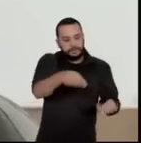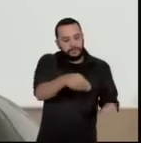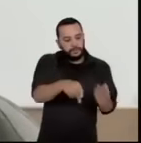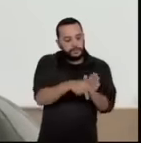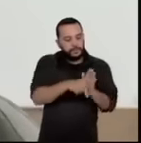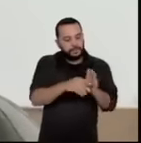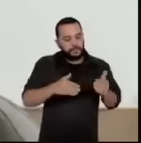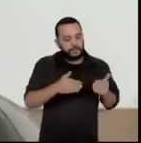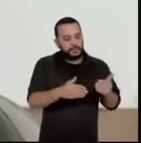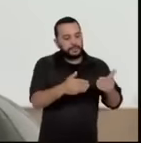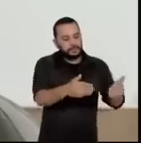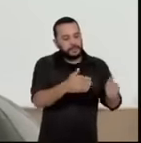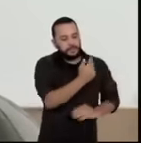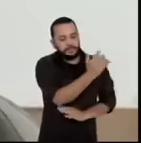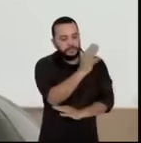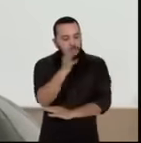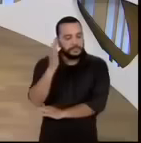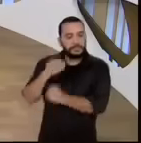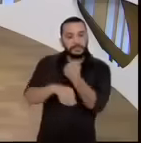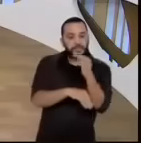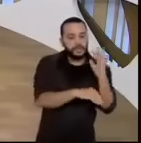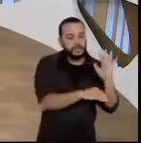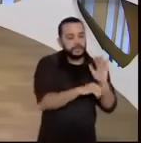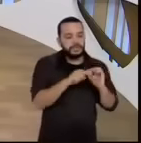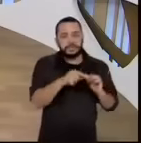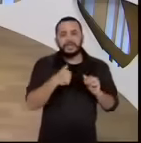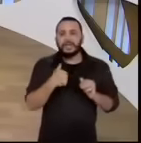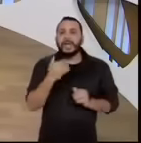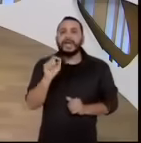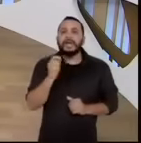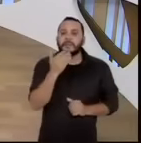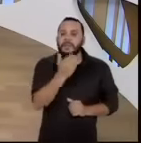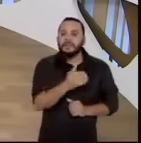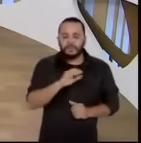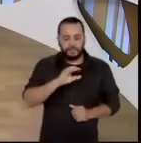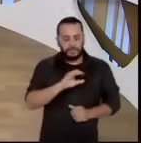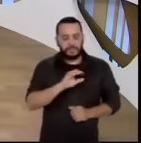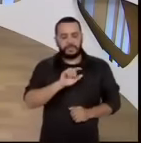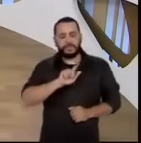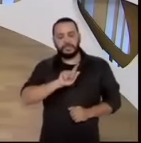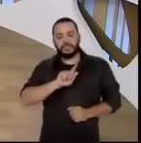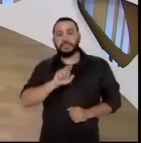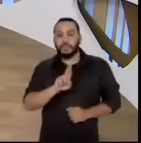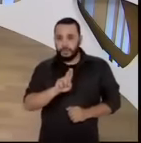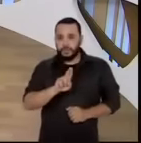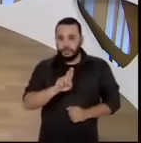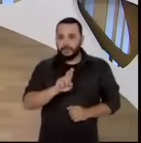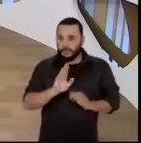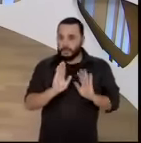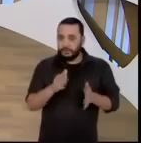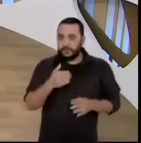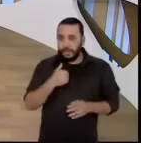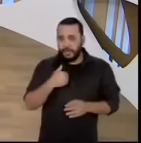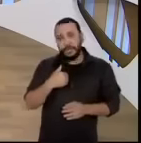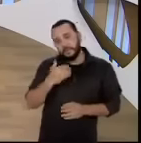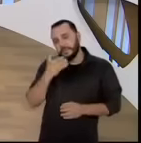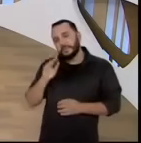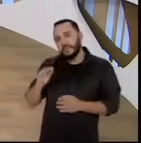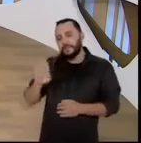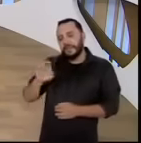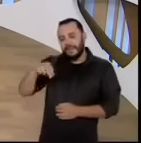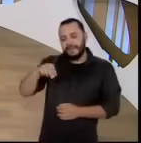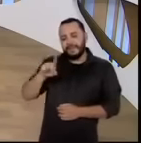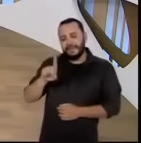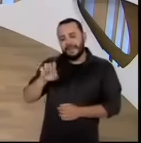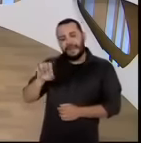de um pedido formulado por nós à CGU. A CGU fez o pedido formal ao BNDES e o BNDES nos repassou os contratos, anexos e